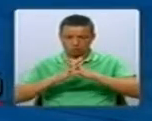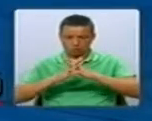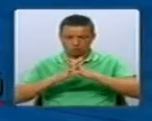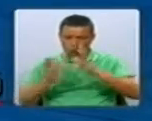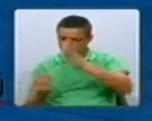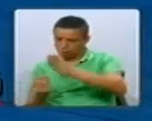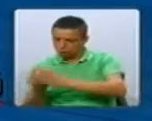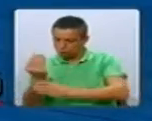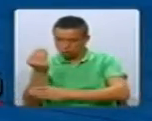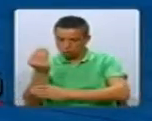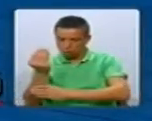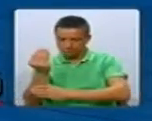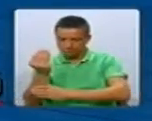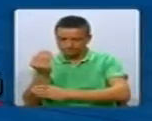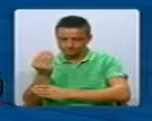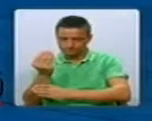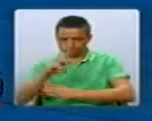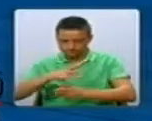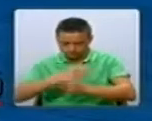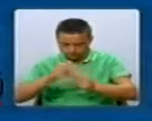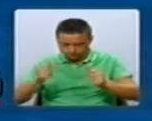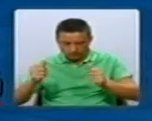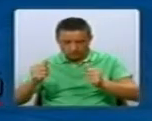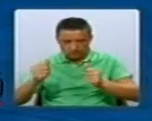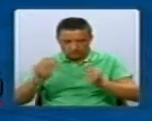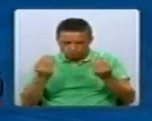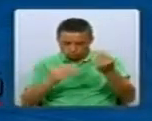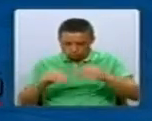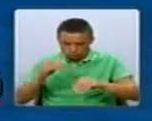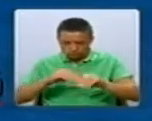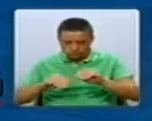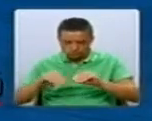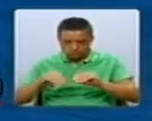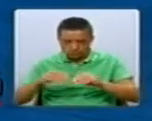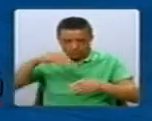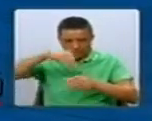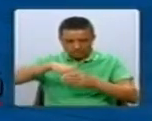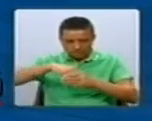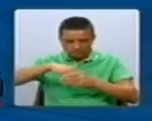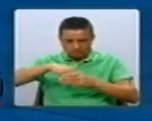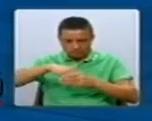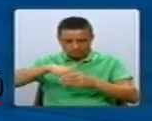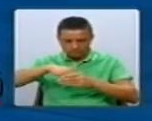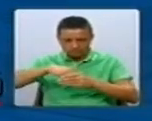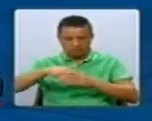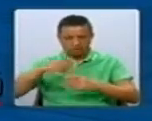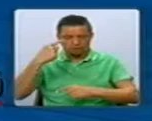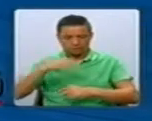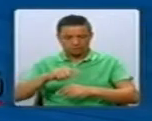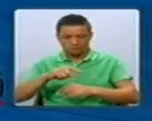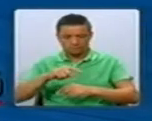origem geológica. Ou seja, os materiais que compõem este meteorito, os materiais interiores que compõem este meteorito,